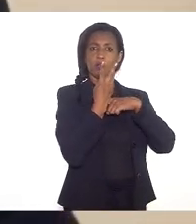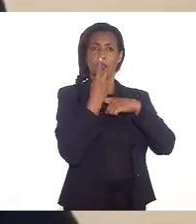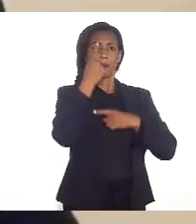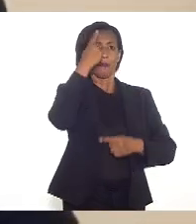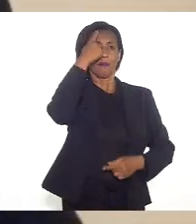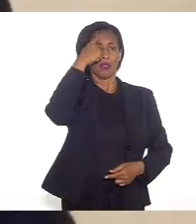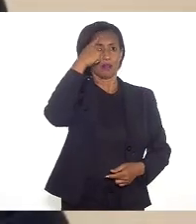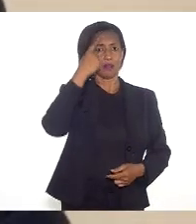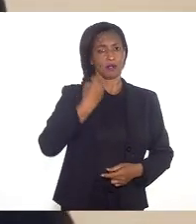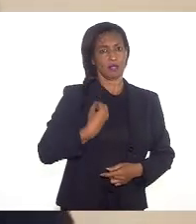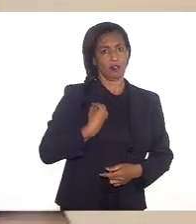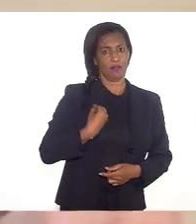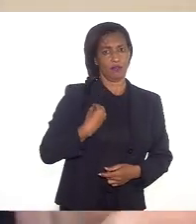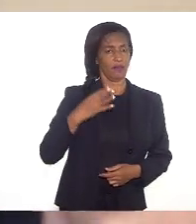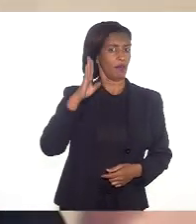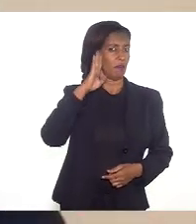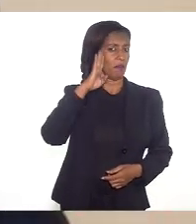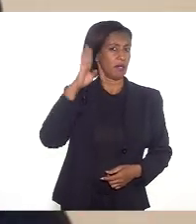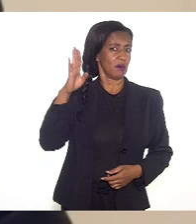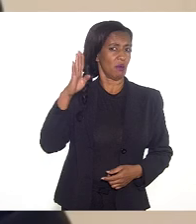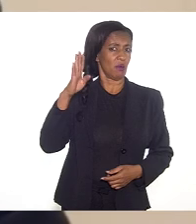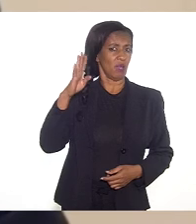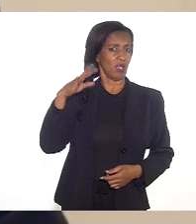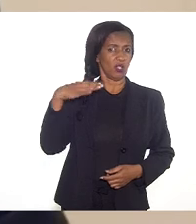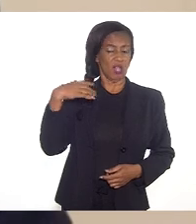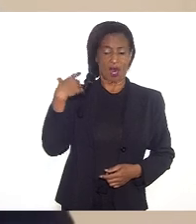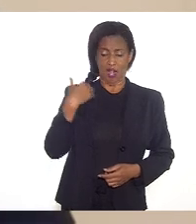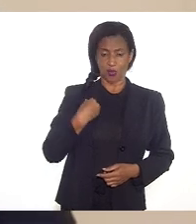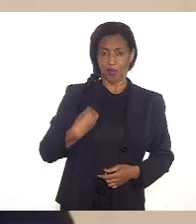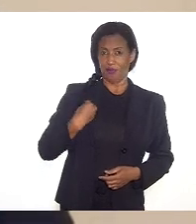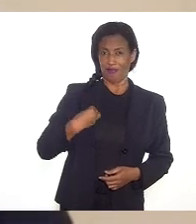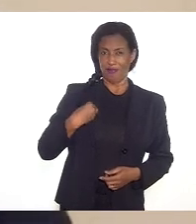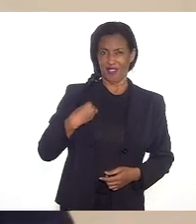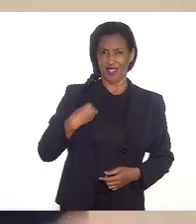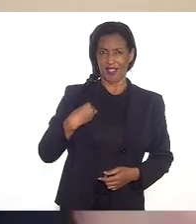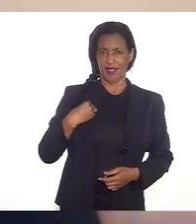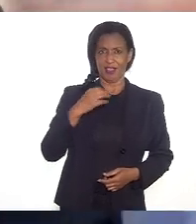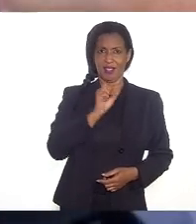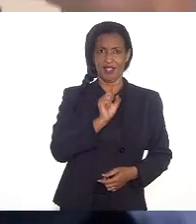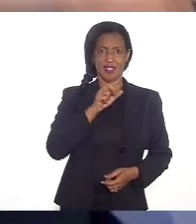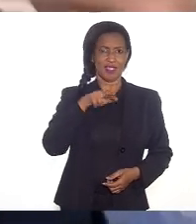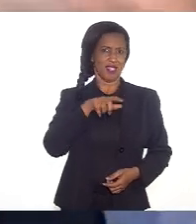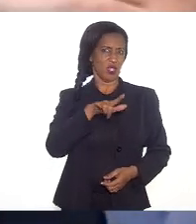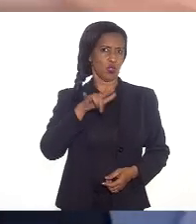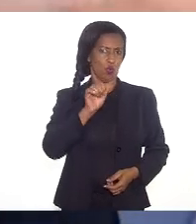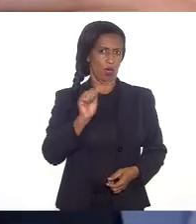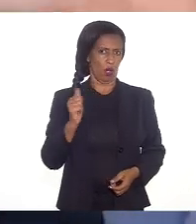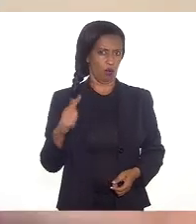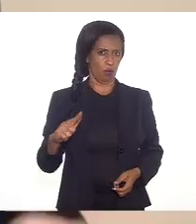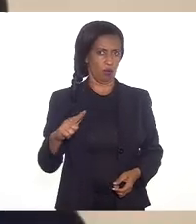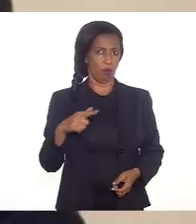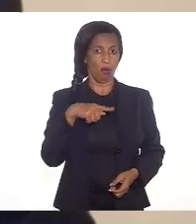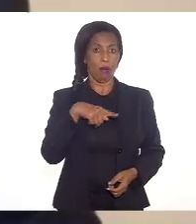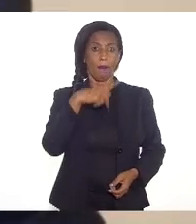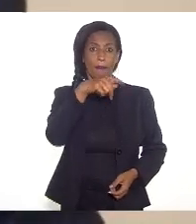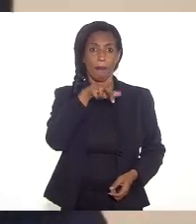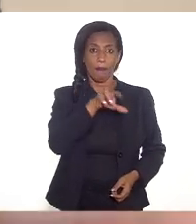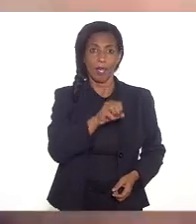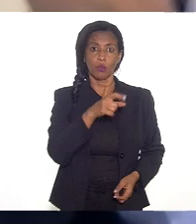vive, principalmente no que diz respeito à sua opção sexual. Pedro Figueiredo é um repórter da Rede